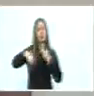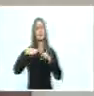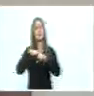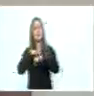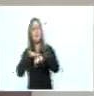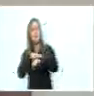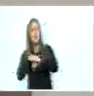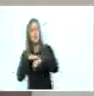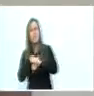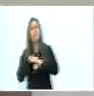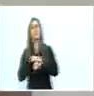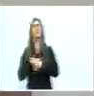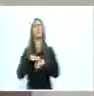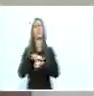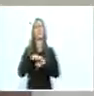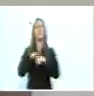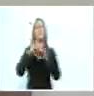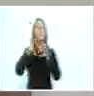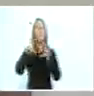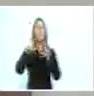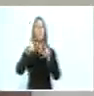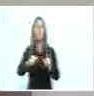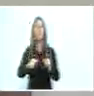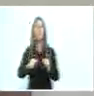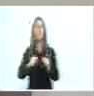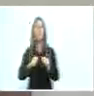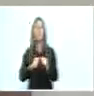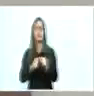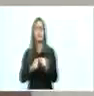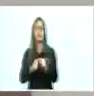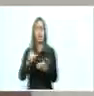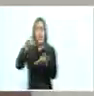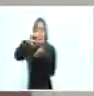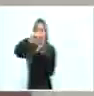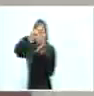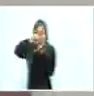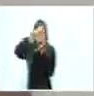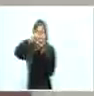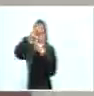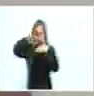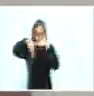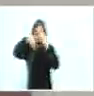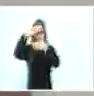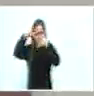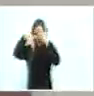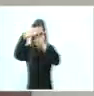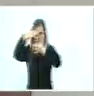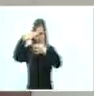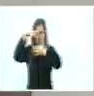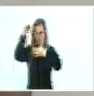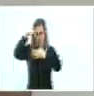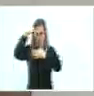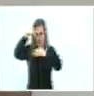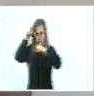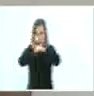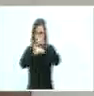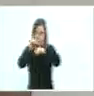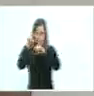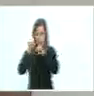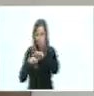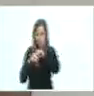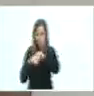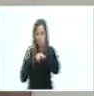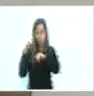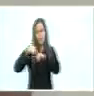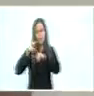encaminhamento a instrumentalização de um polo avançado de atendimento da educação para